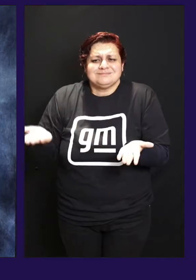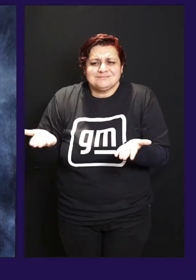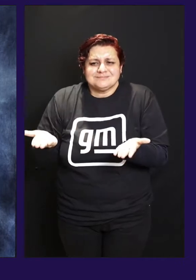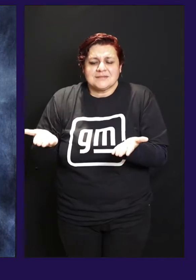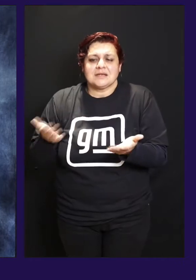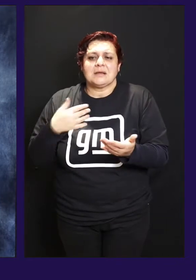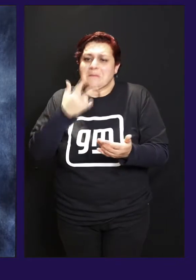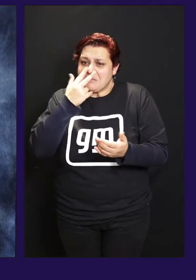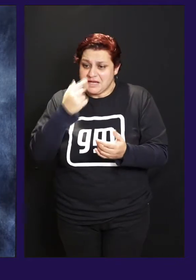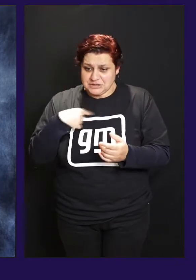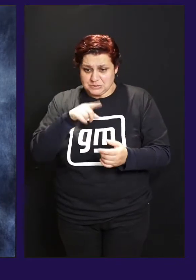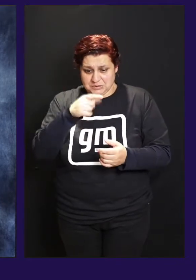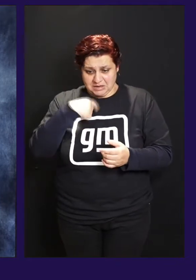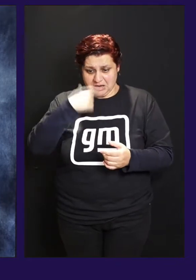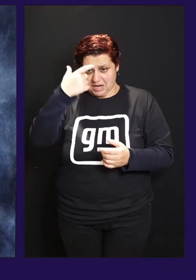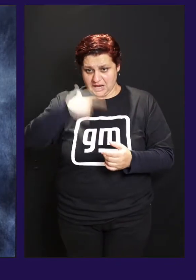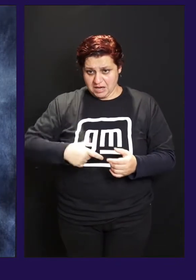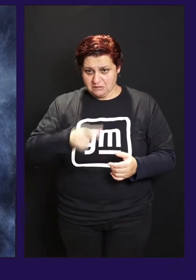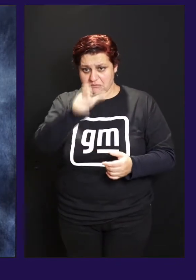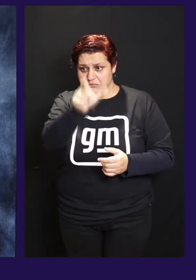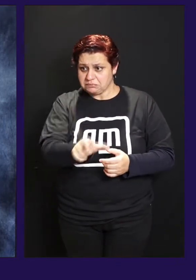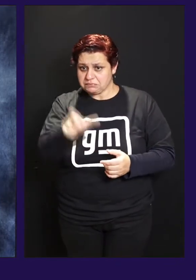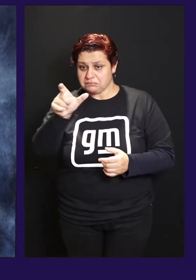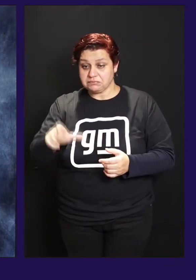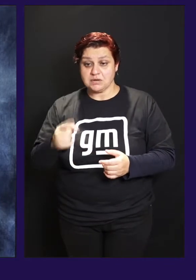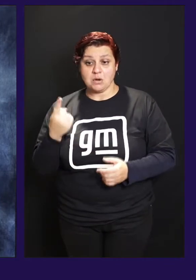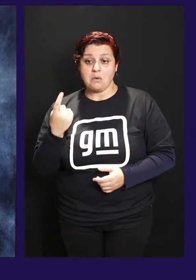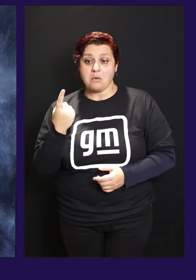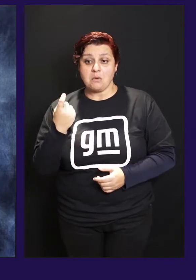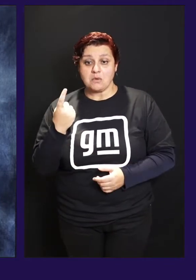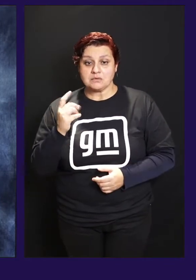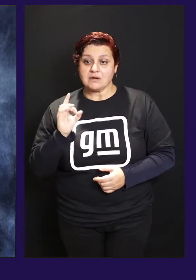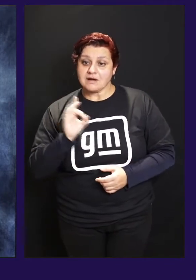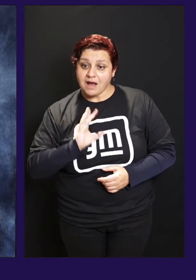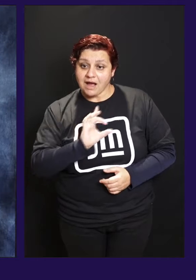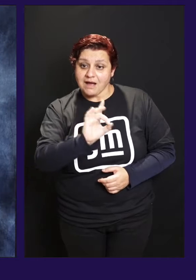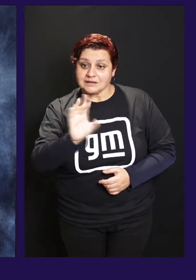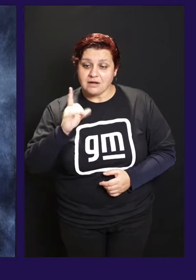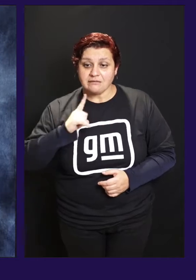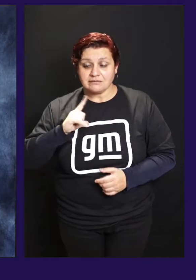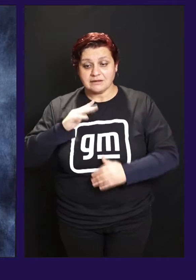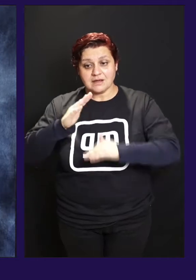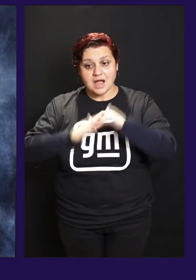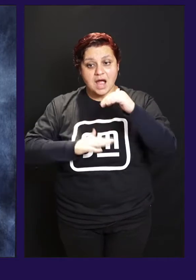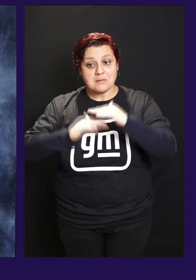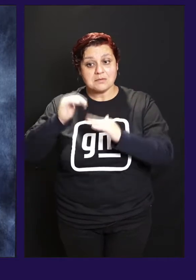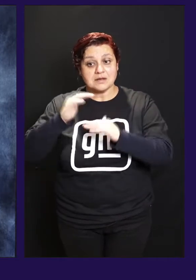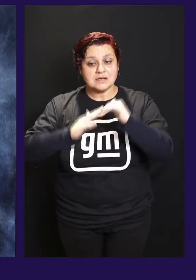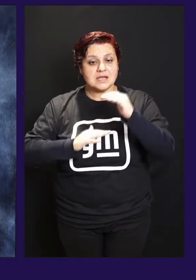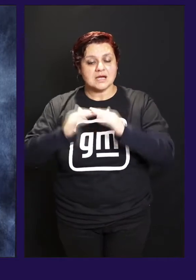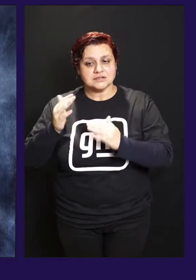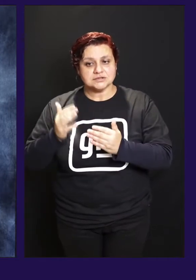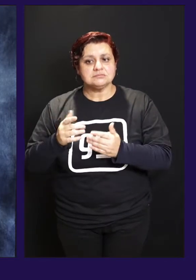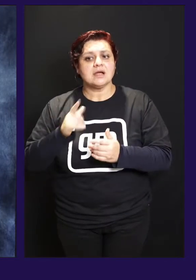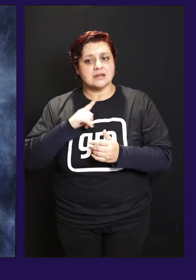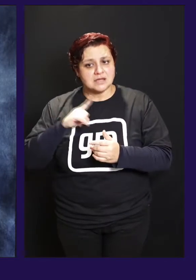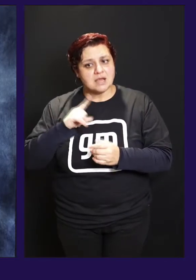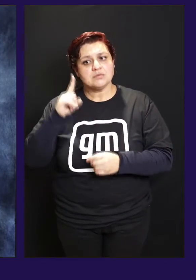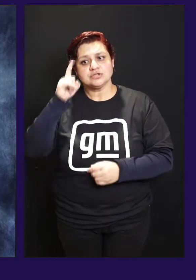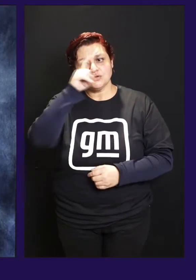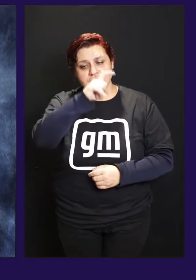desenhado por uma pessoa com baixa visão ou cega, que é o problema, e não uma pessoa com deficiência visual. A